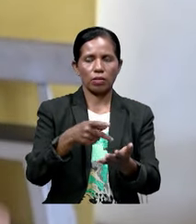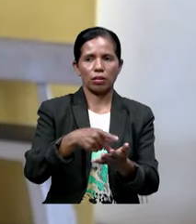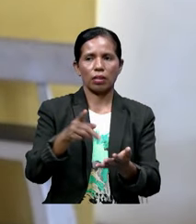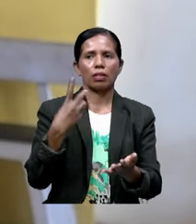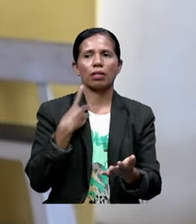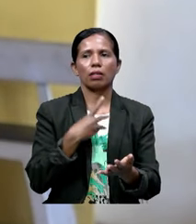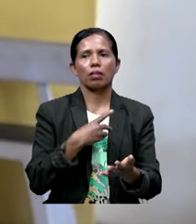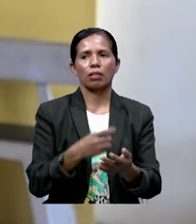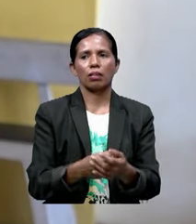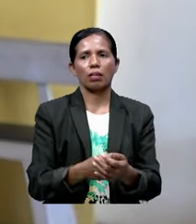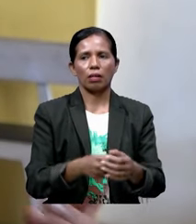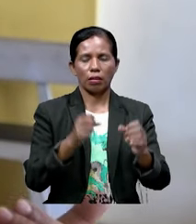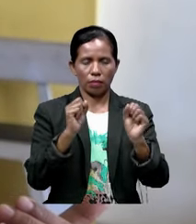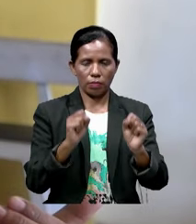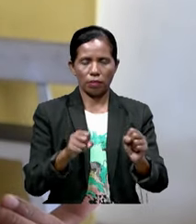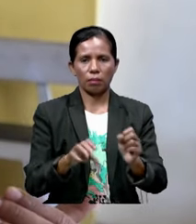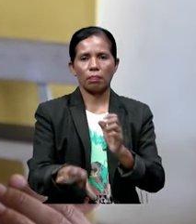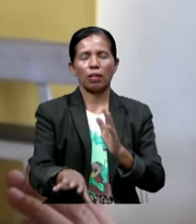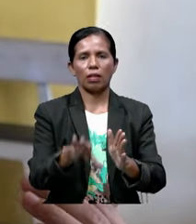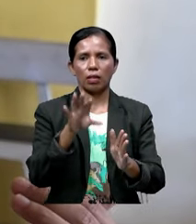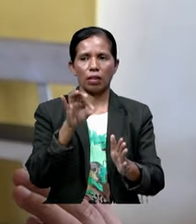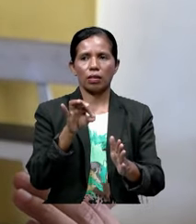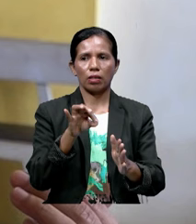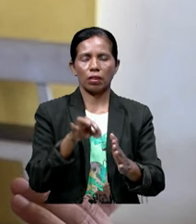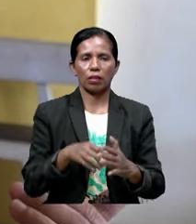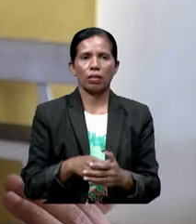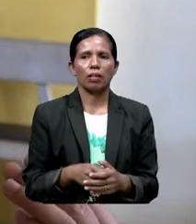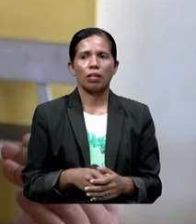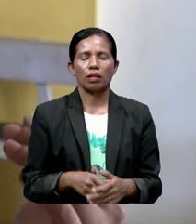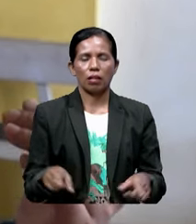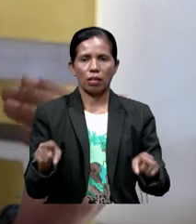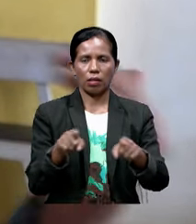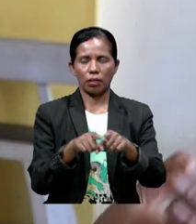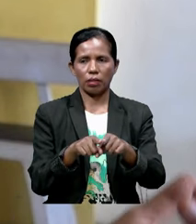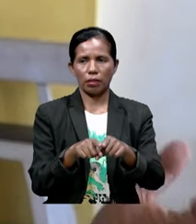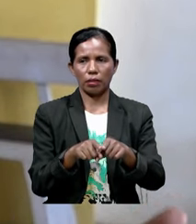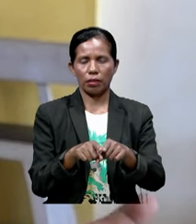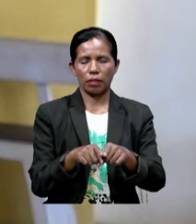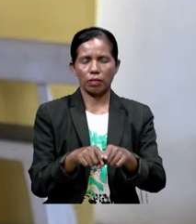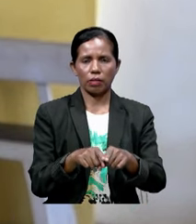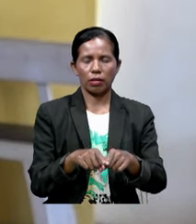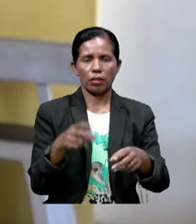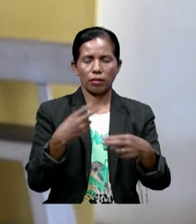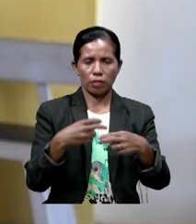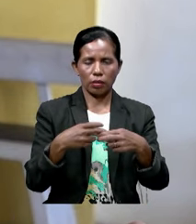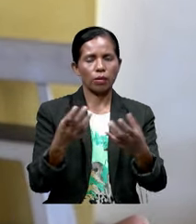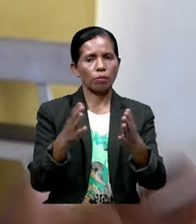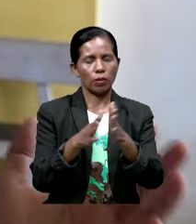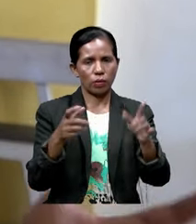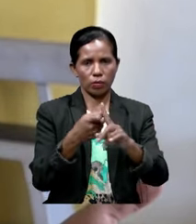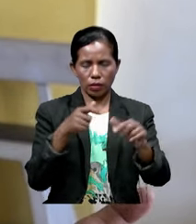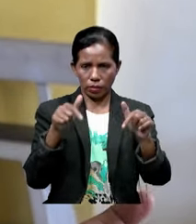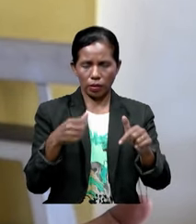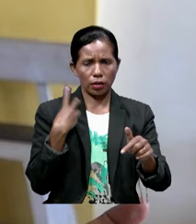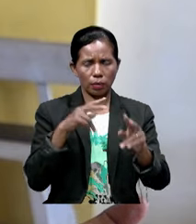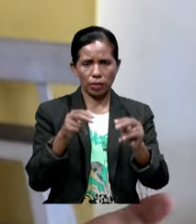tema kusida bele hetam be sede hanesang efitu barakli usidane nebe ita